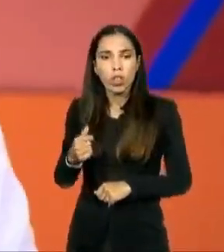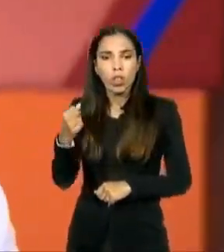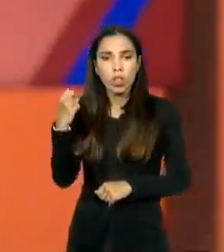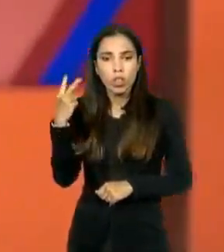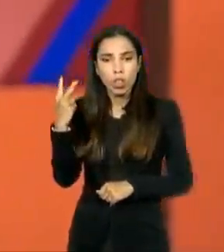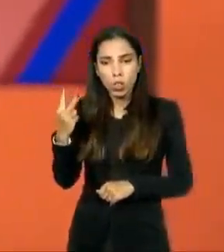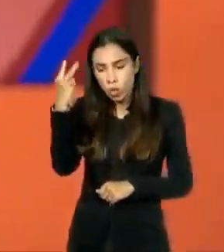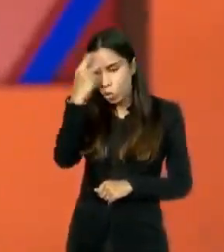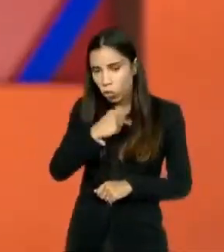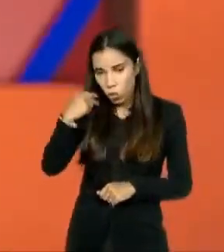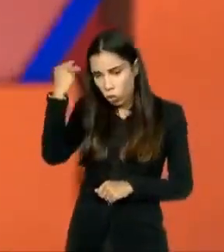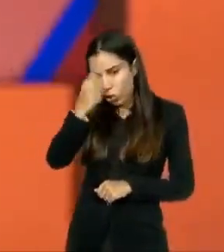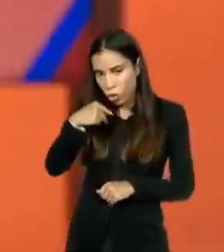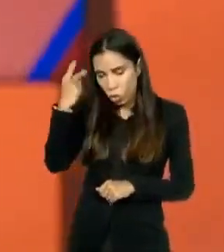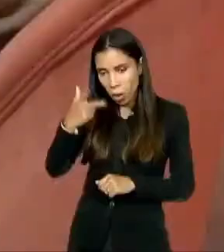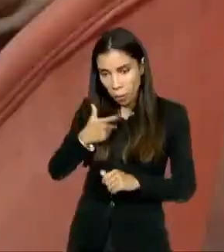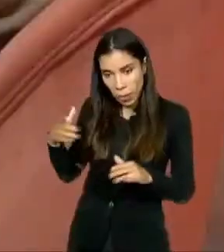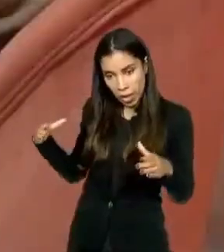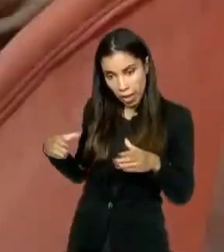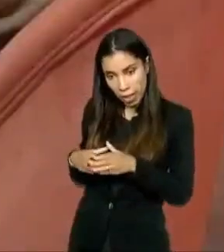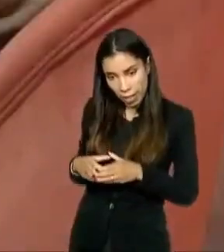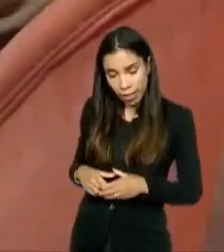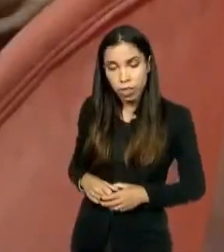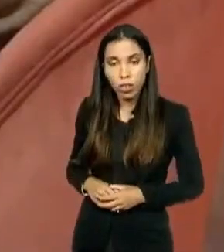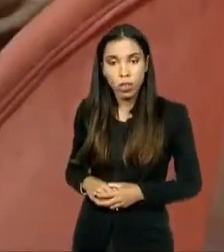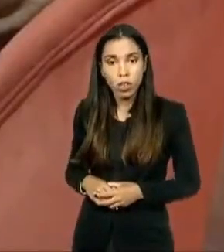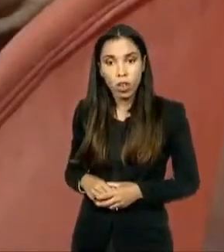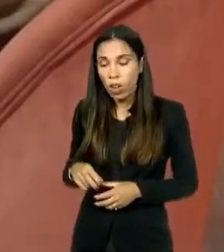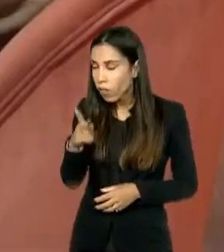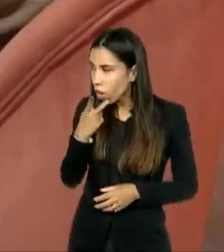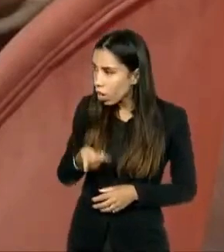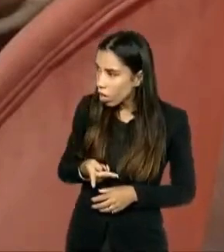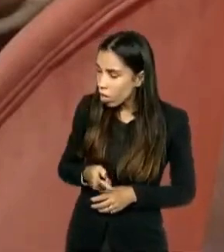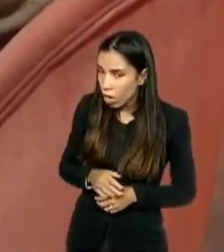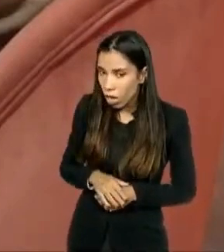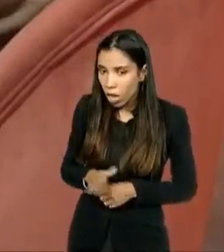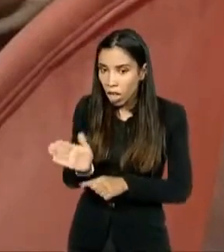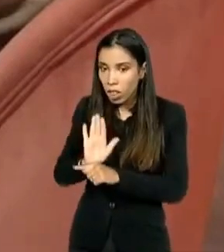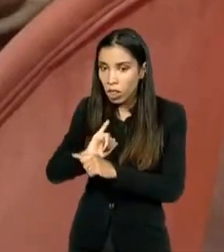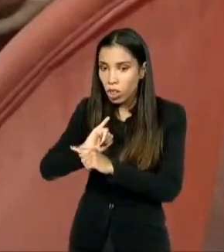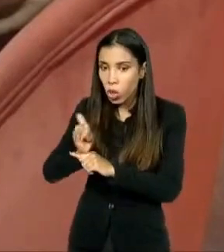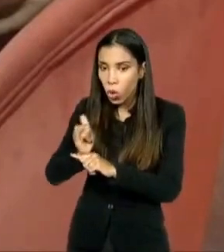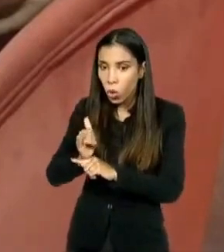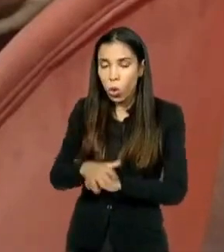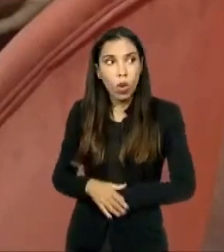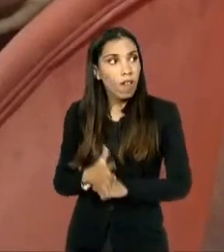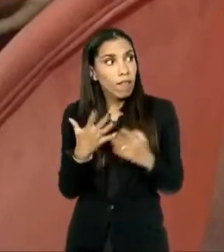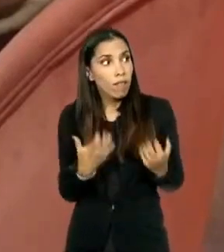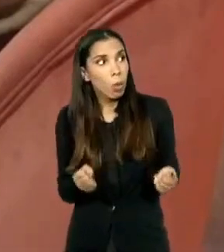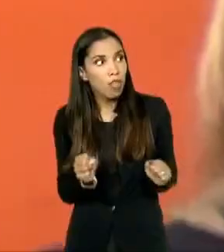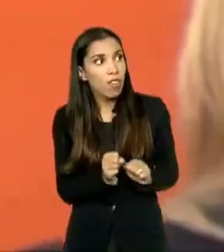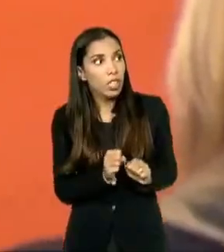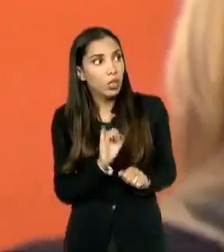2 horas fazendo o make-off com a minha equipe, eu disse, gente, tem um documentário aqui, vamos fazer um